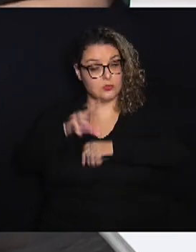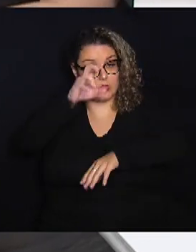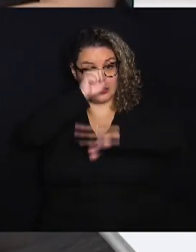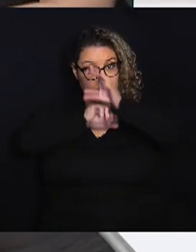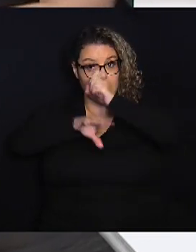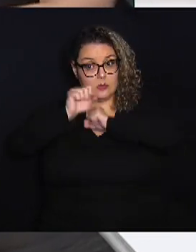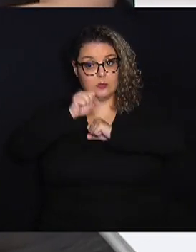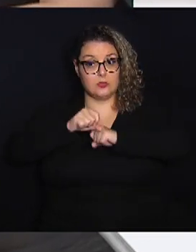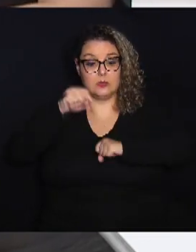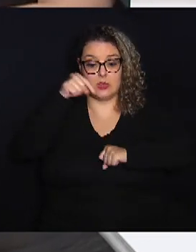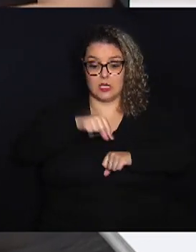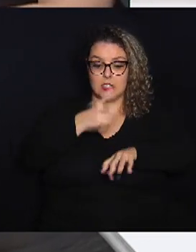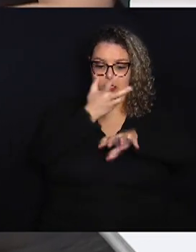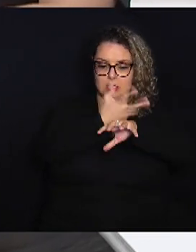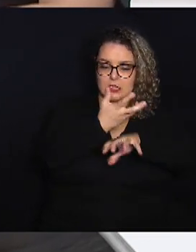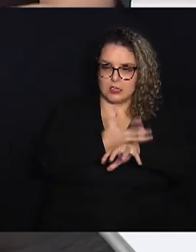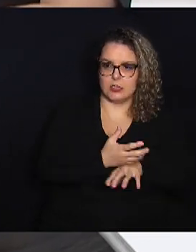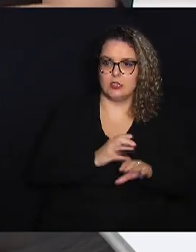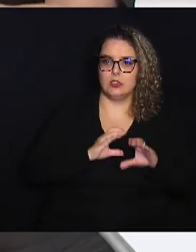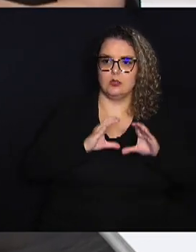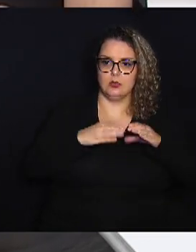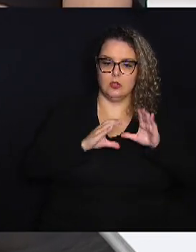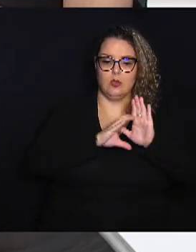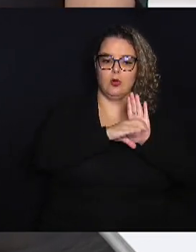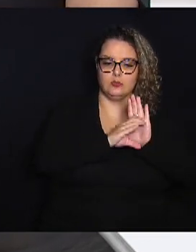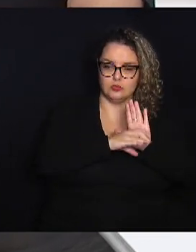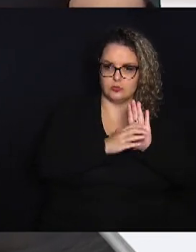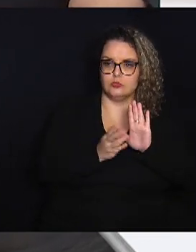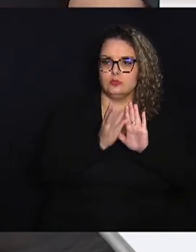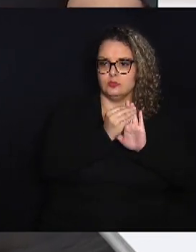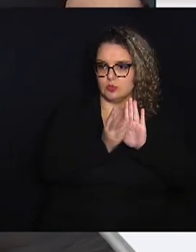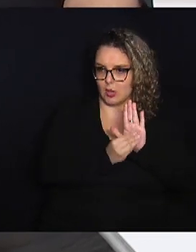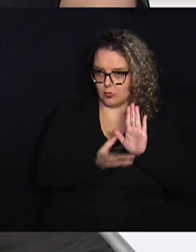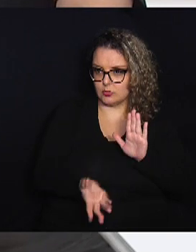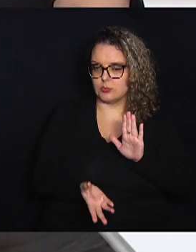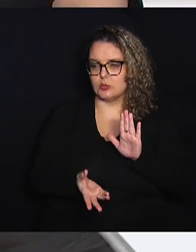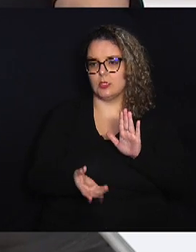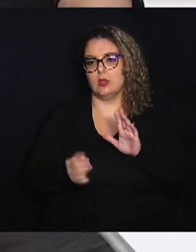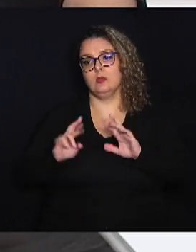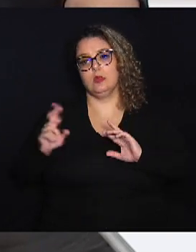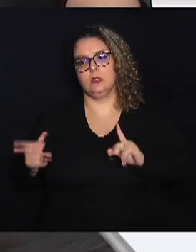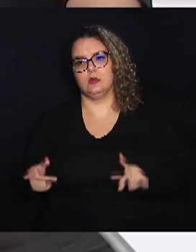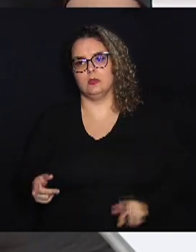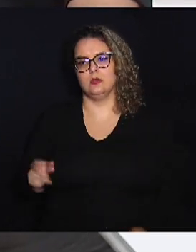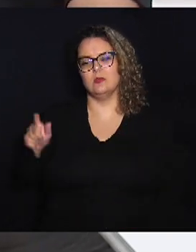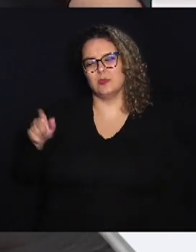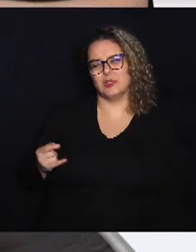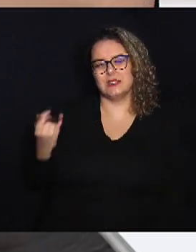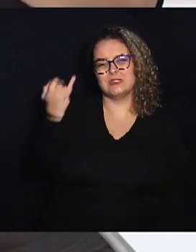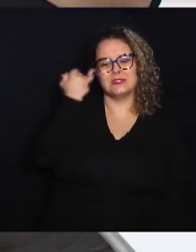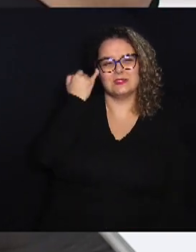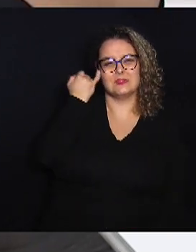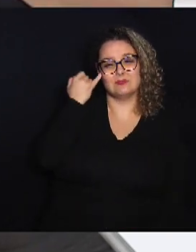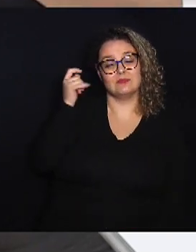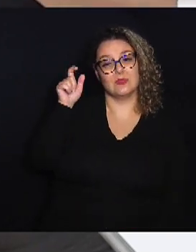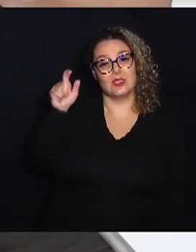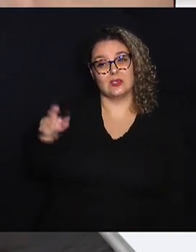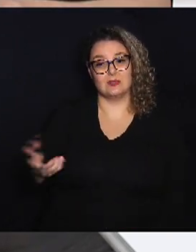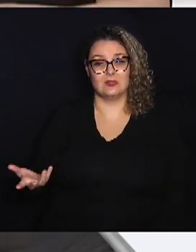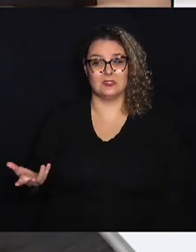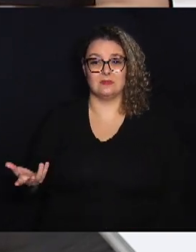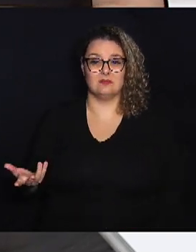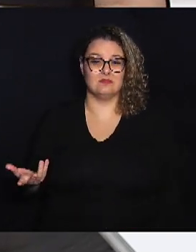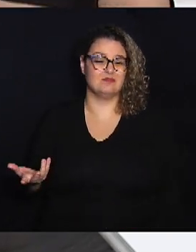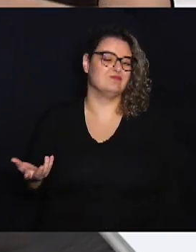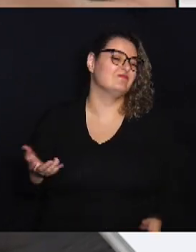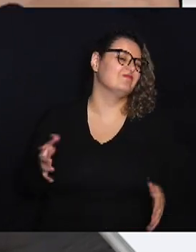daquele conteúdo. Novamente, a gente tem que fazer aquela diferenciação. O camarada está com preguiça, o camarada simplesmente